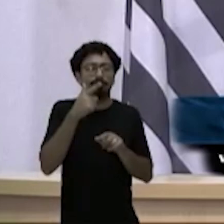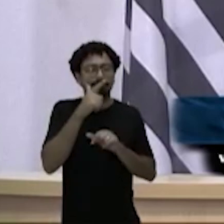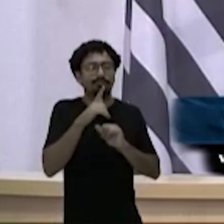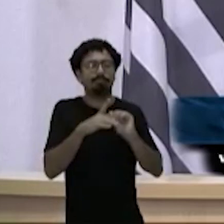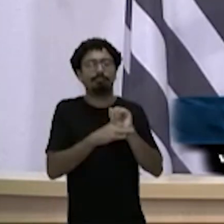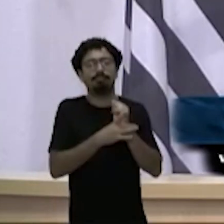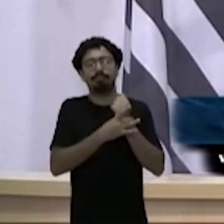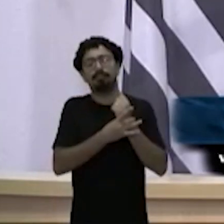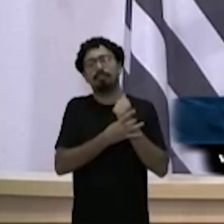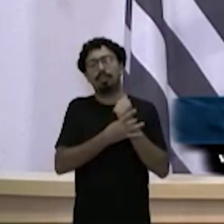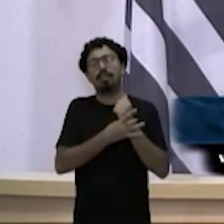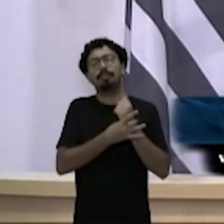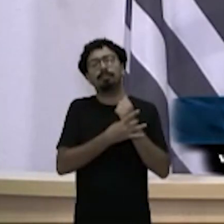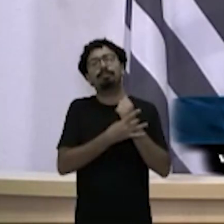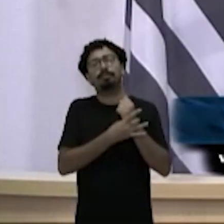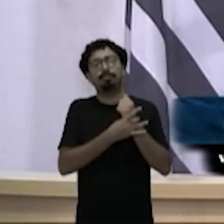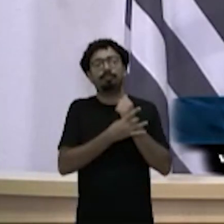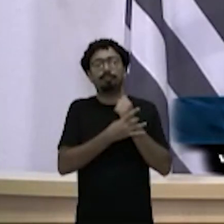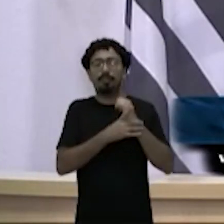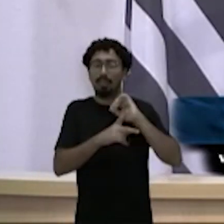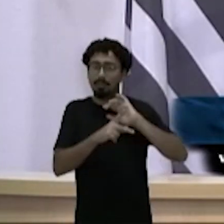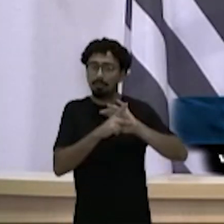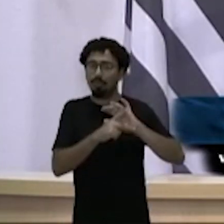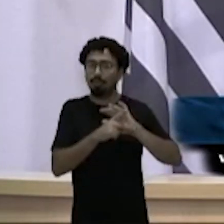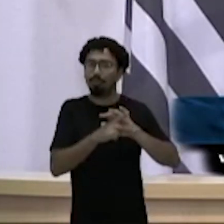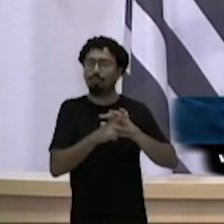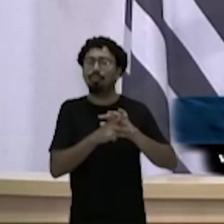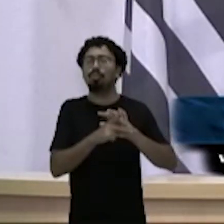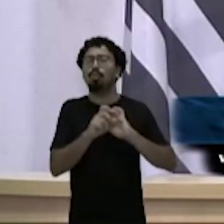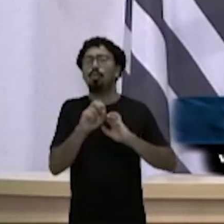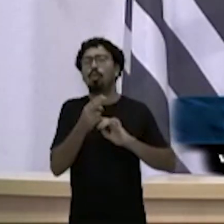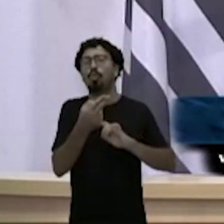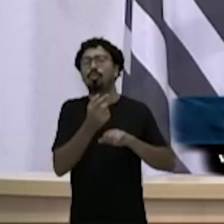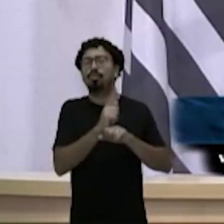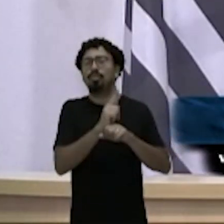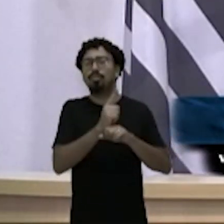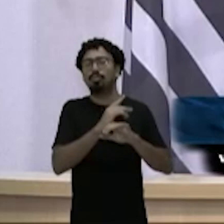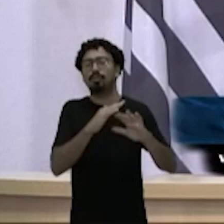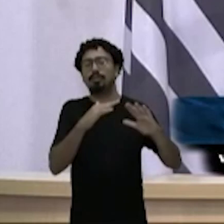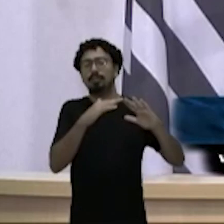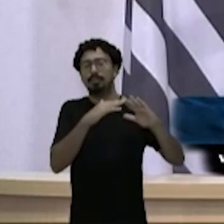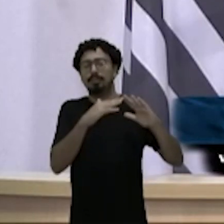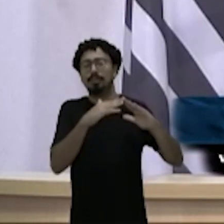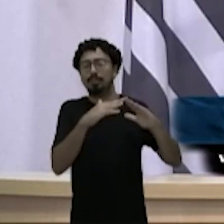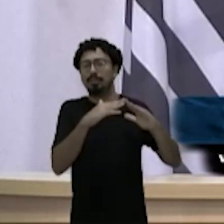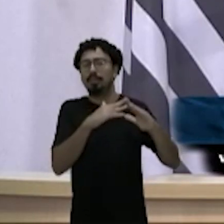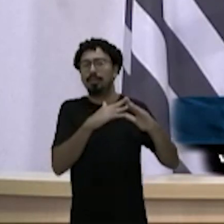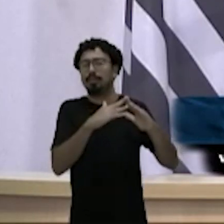para aquele que é o proprietário ou administrador dessa casa de repouso, para que